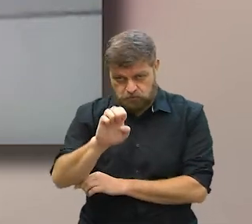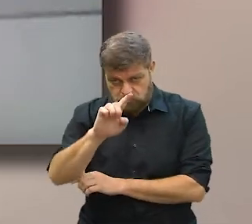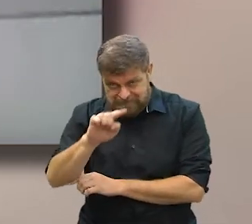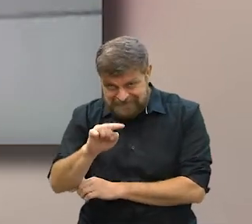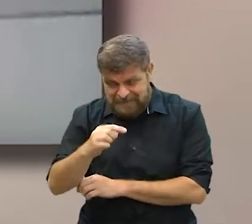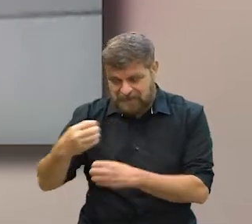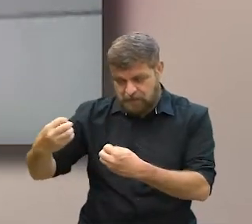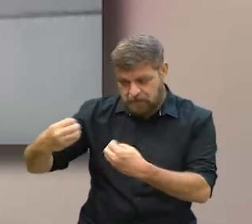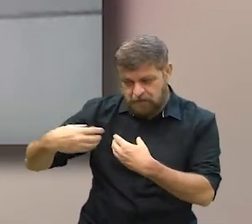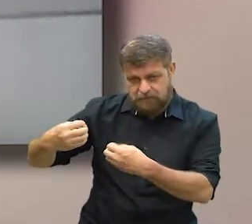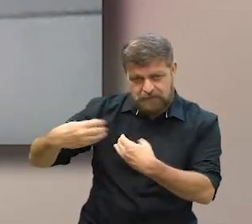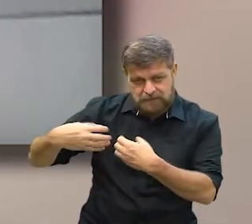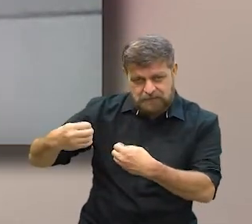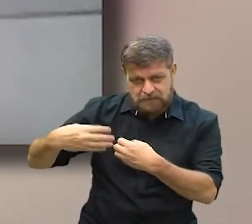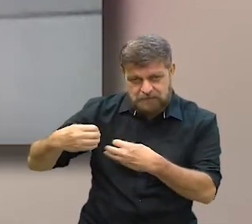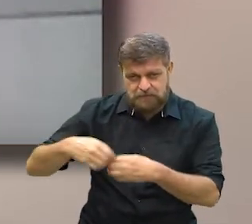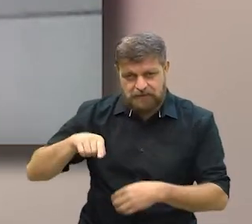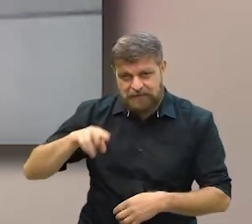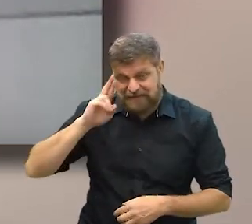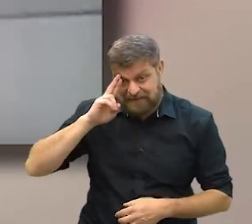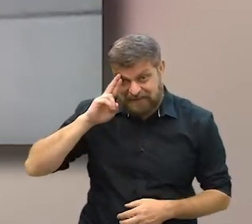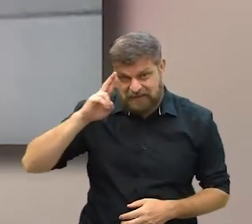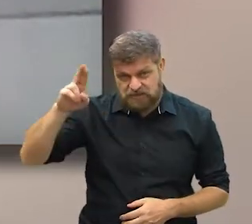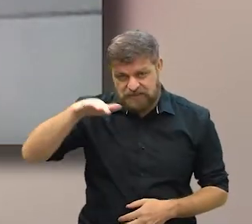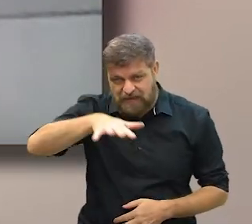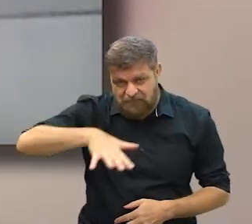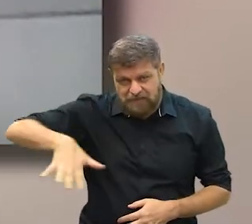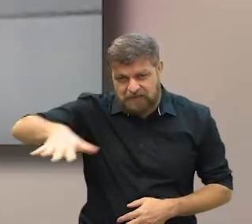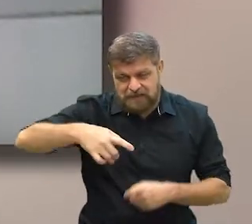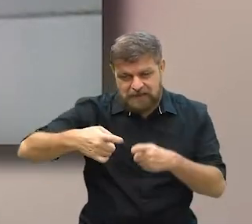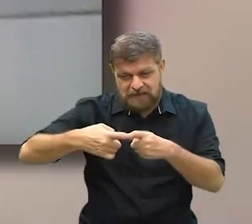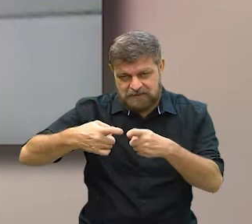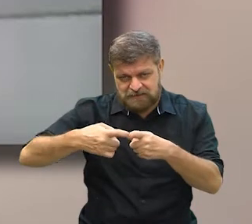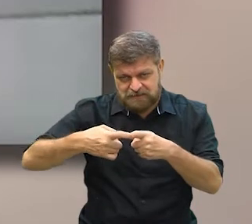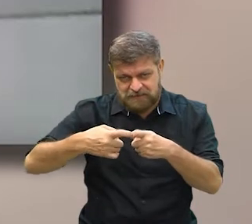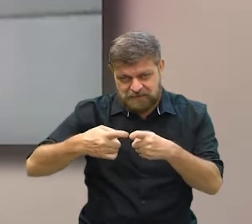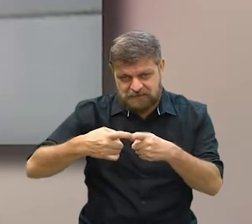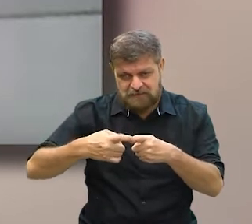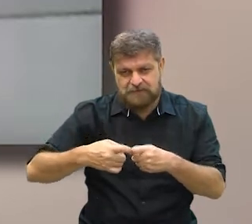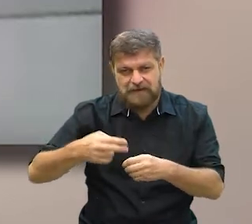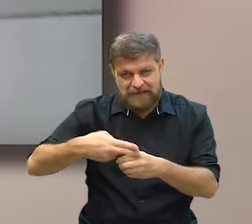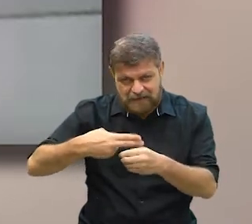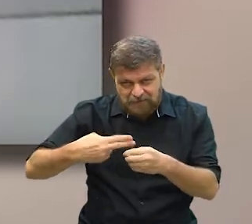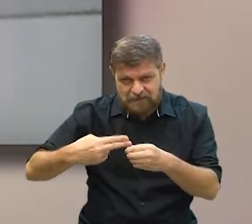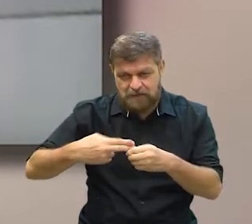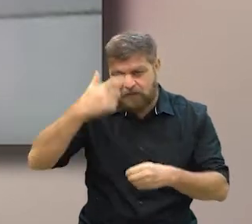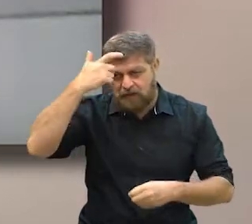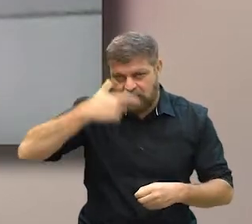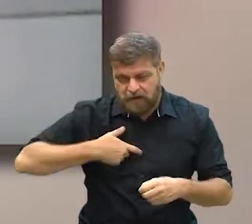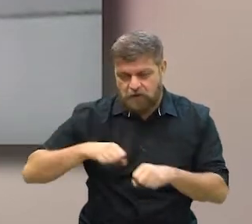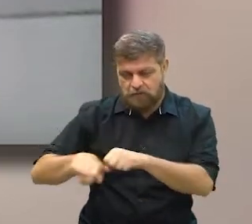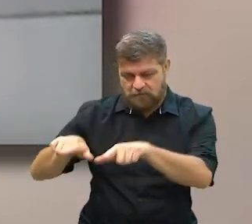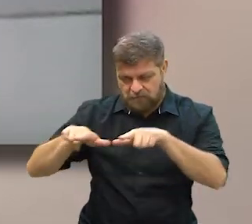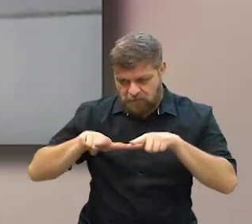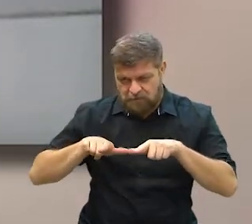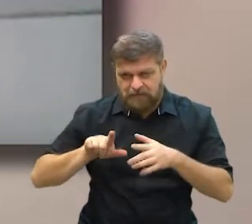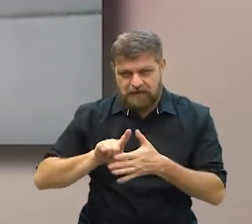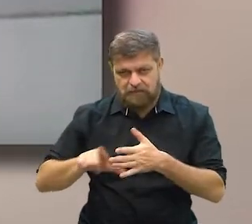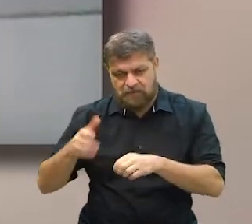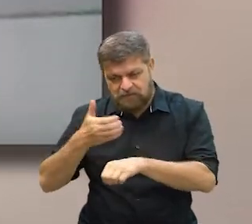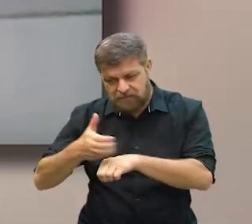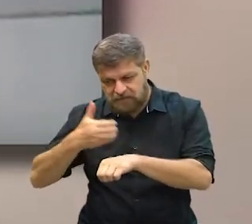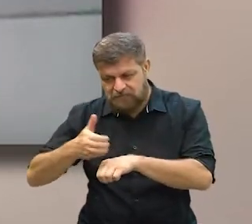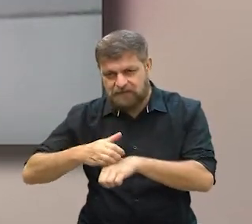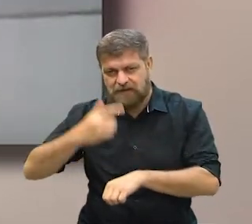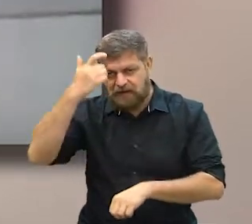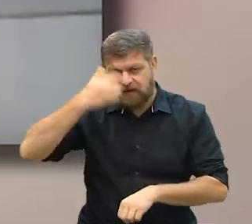com o professor José Martins Filho, que foi chefe do Departamento de Pediatria da Unicamp, onde eu me